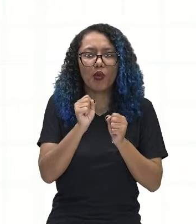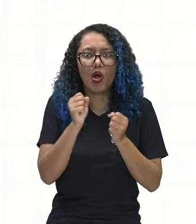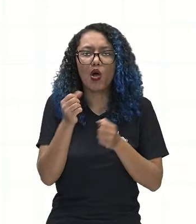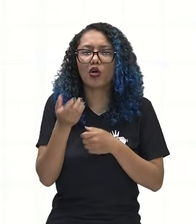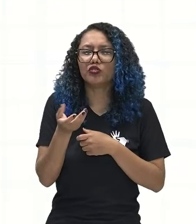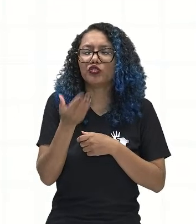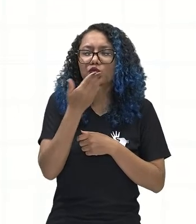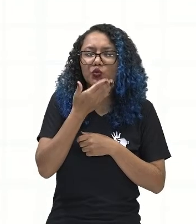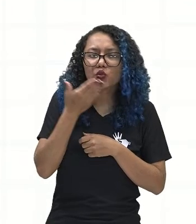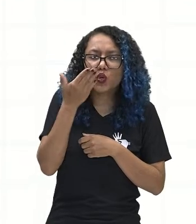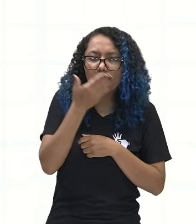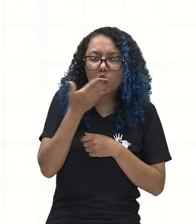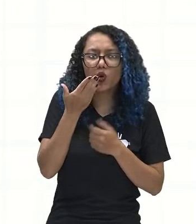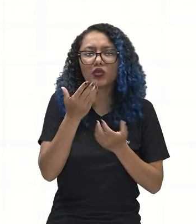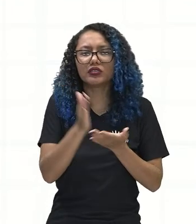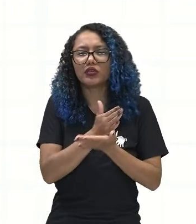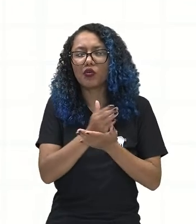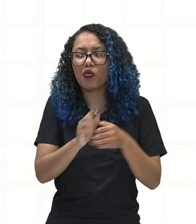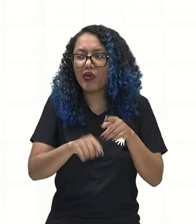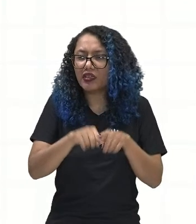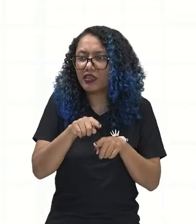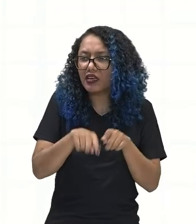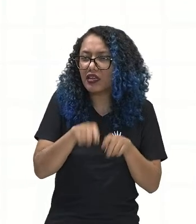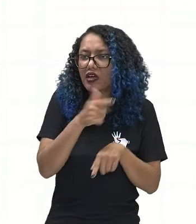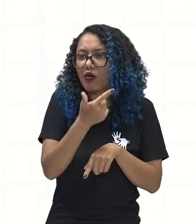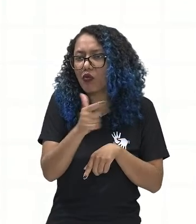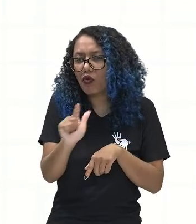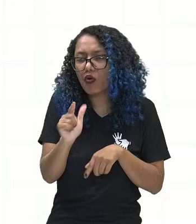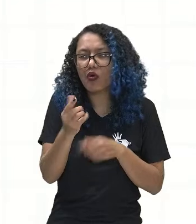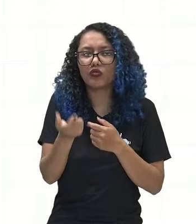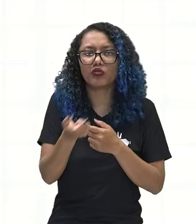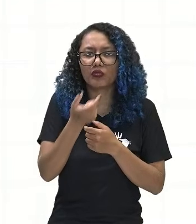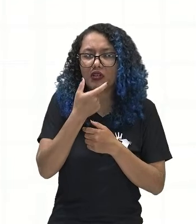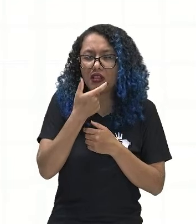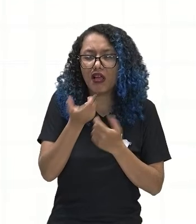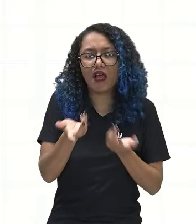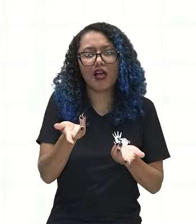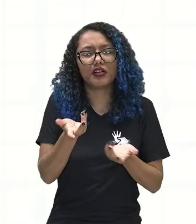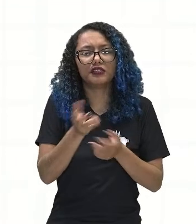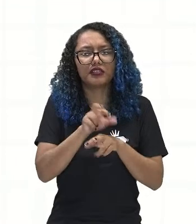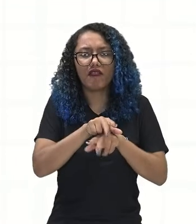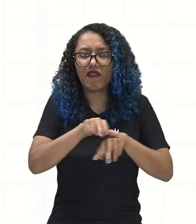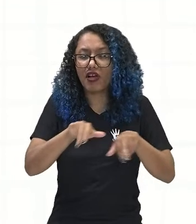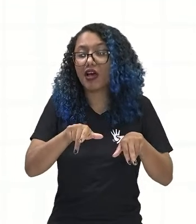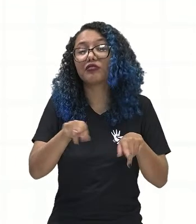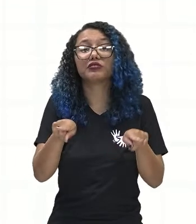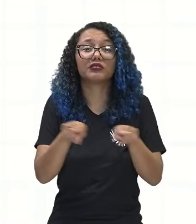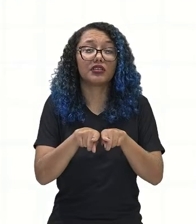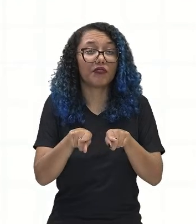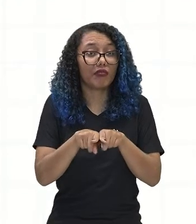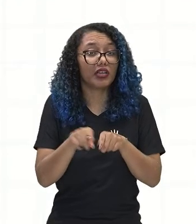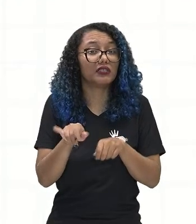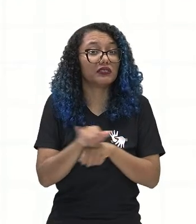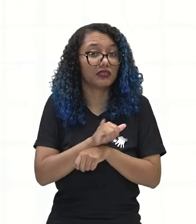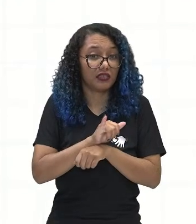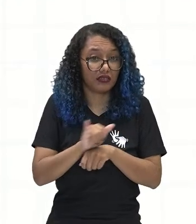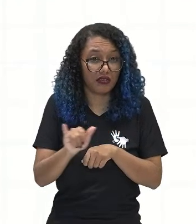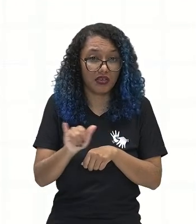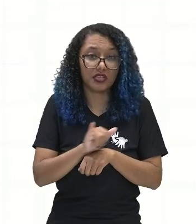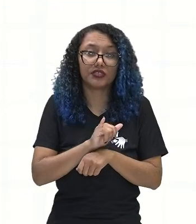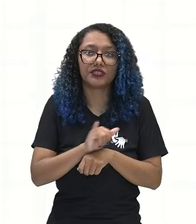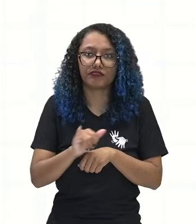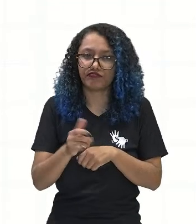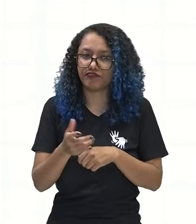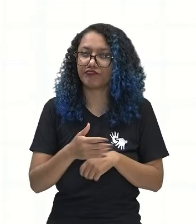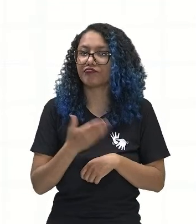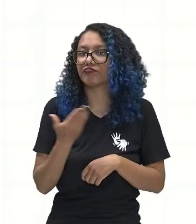determinado produtinho ali, né, uma bolachinha, alguma coisa. Essa técnica aí que eles estão utilizando, certo? Essa